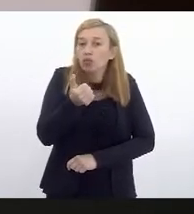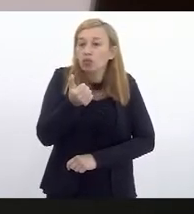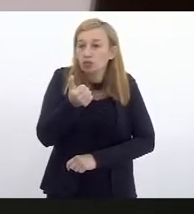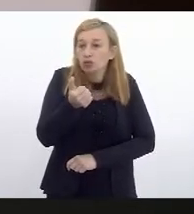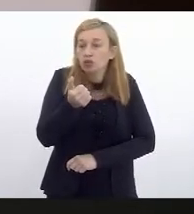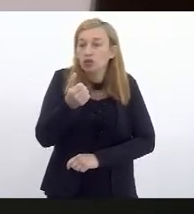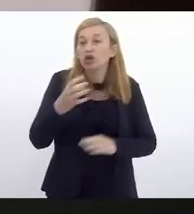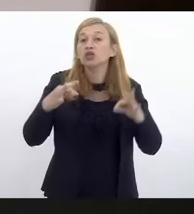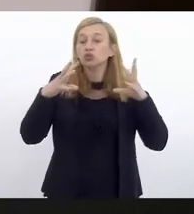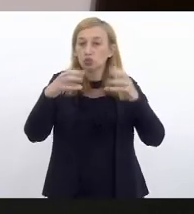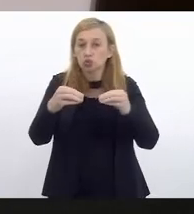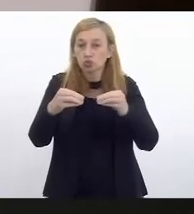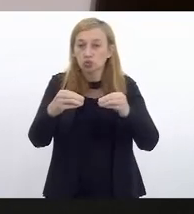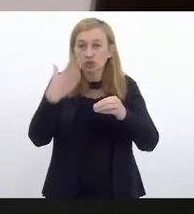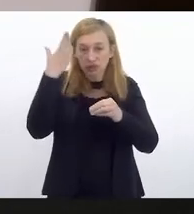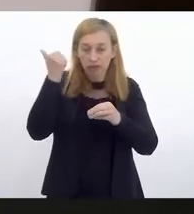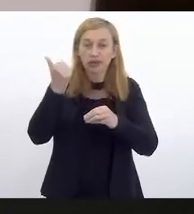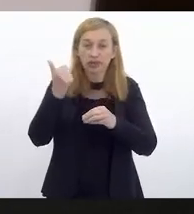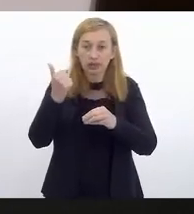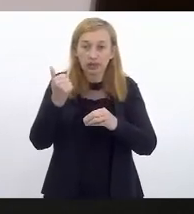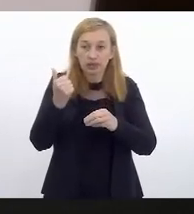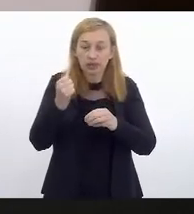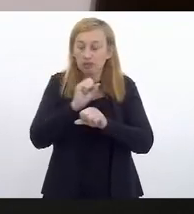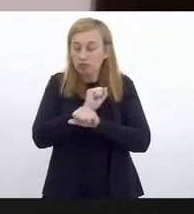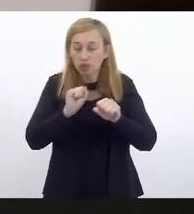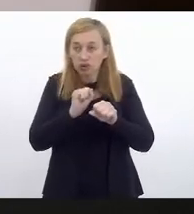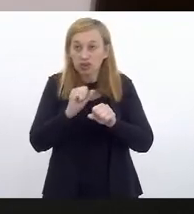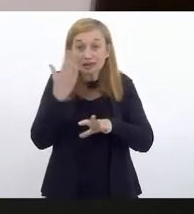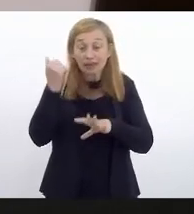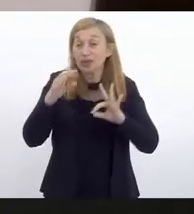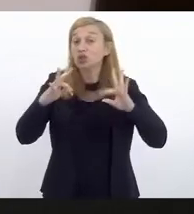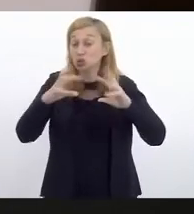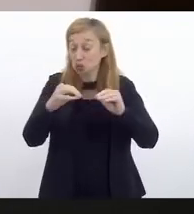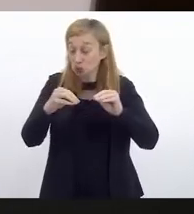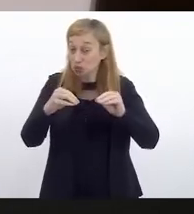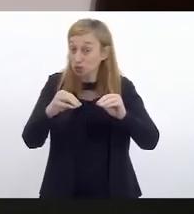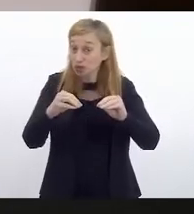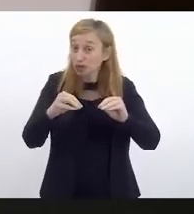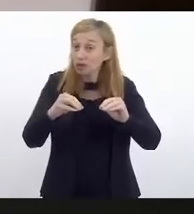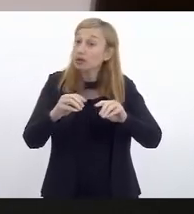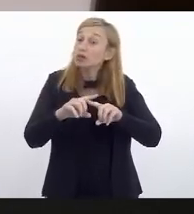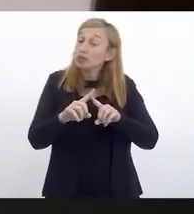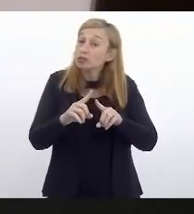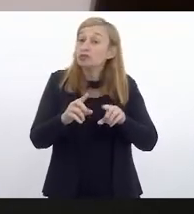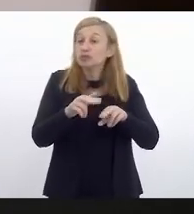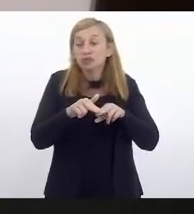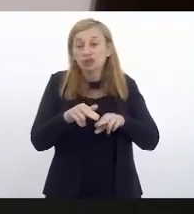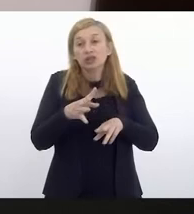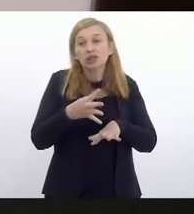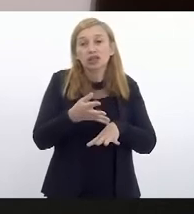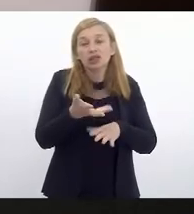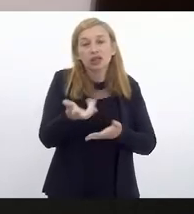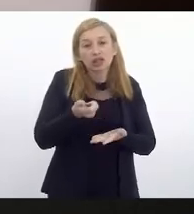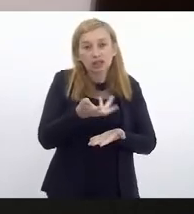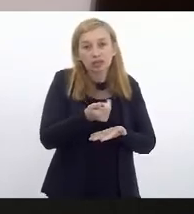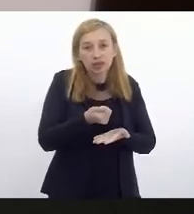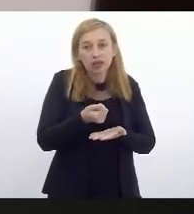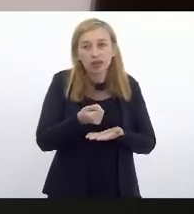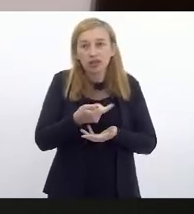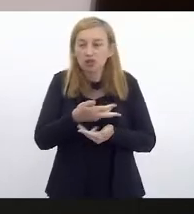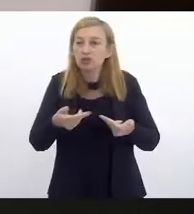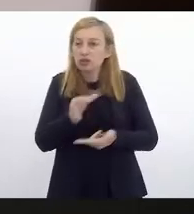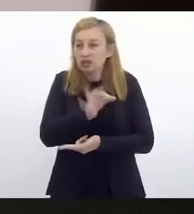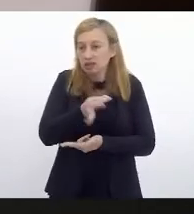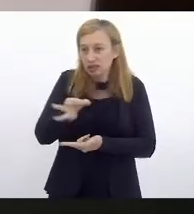né? E é impossível ser especialista em tudo. Né? Por isso, tem que receber as contribuições devidas